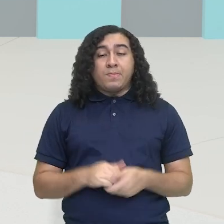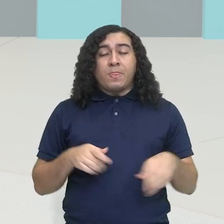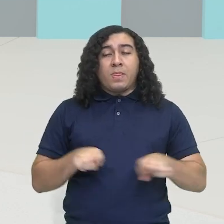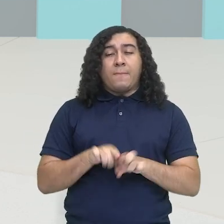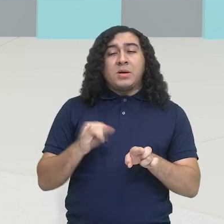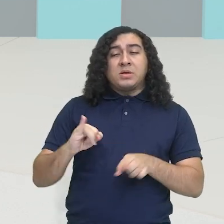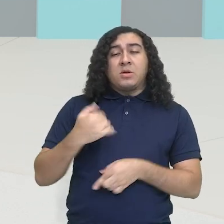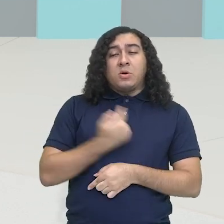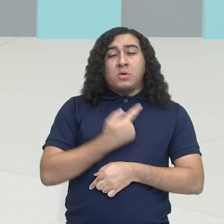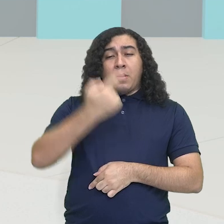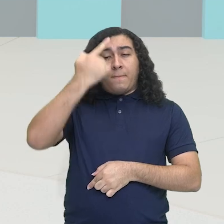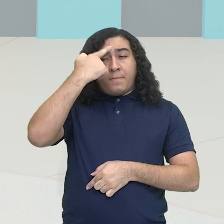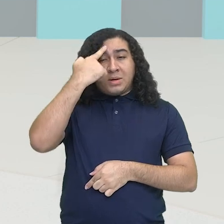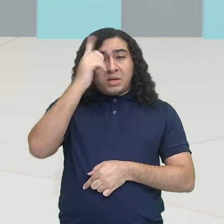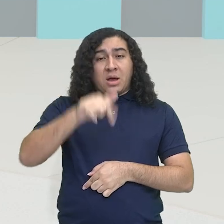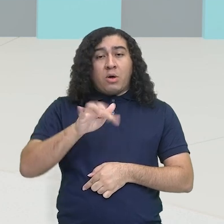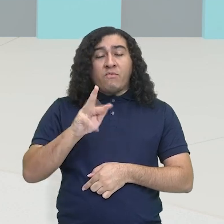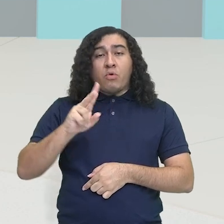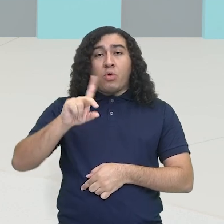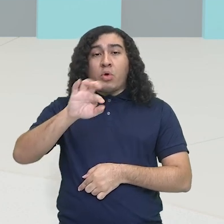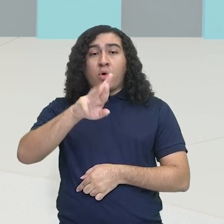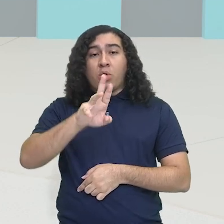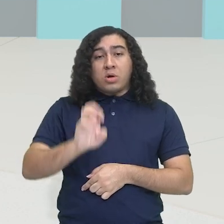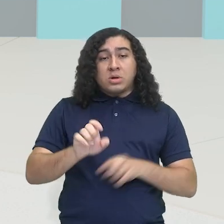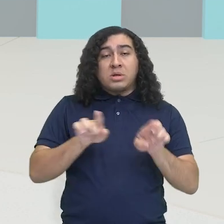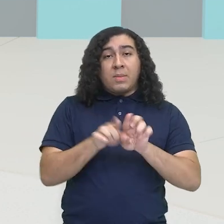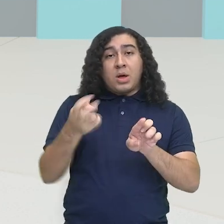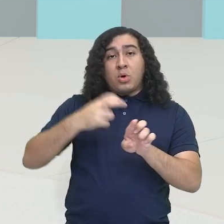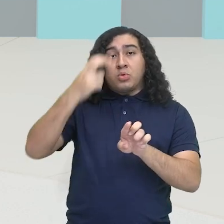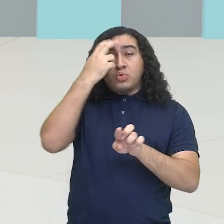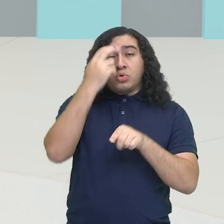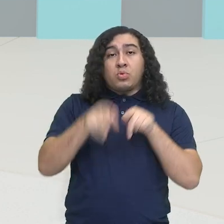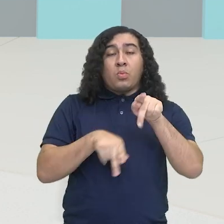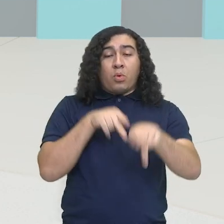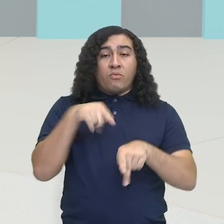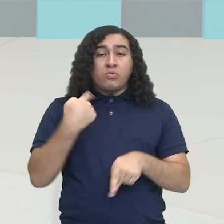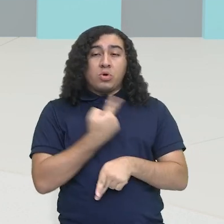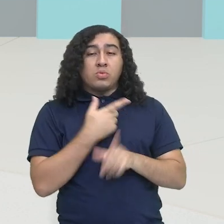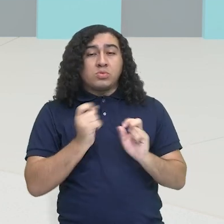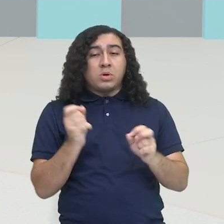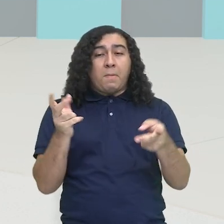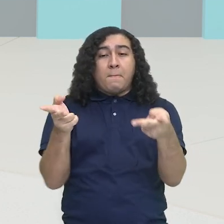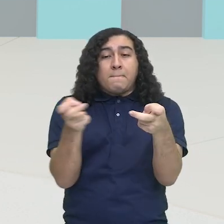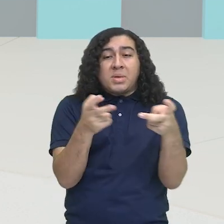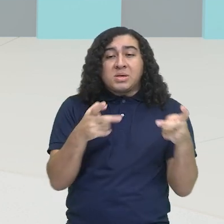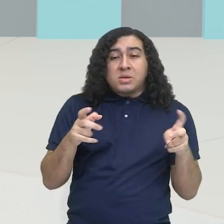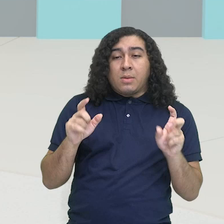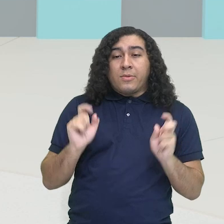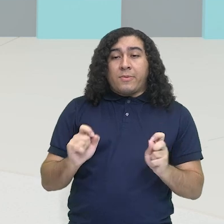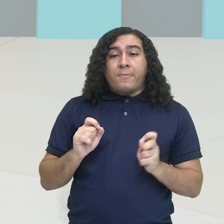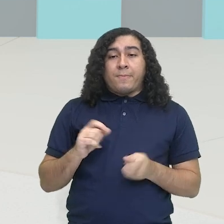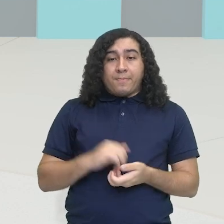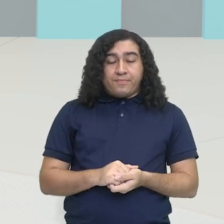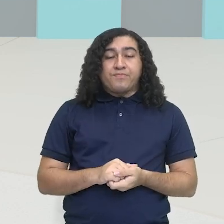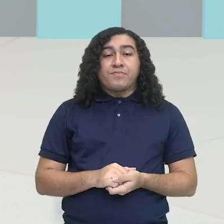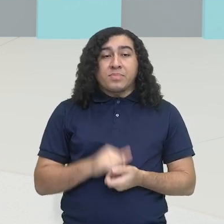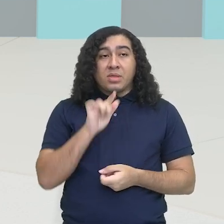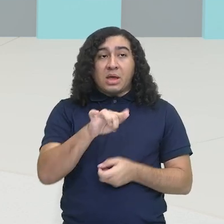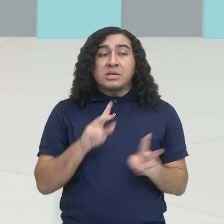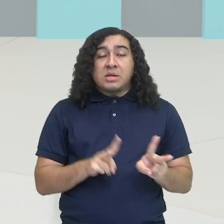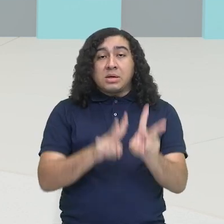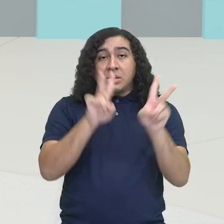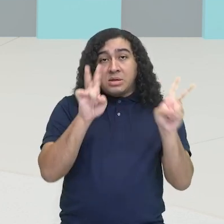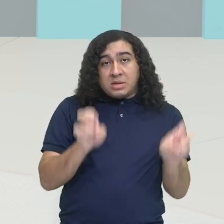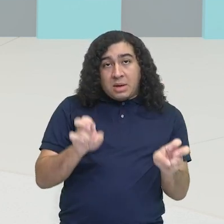sobre a expressão do folclore, da cultura desse povo, a gente vai notar aqui, falando a respeito dessas